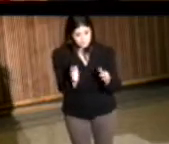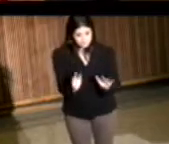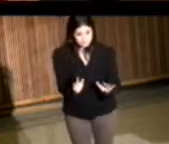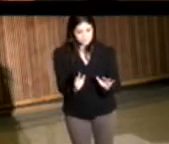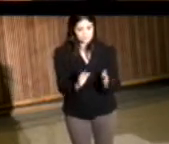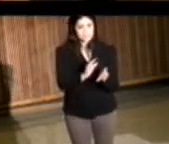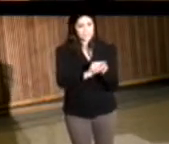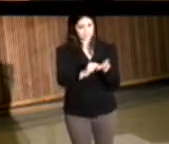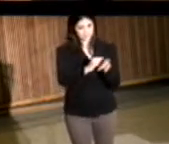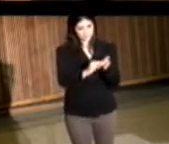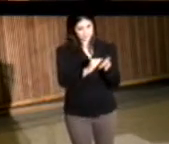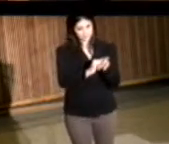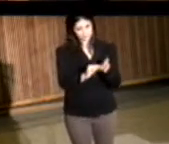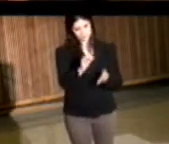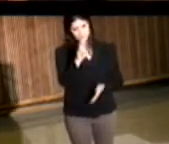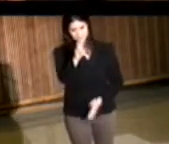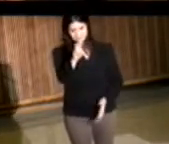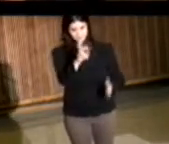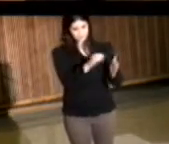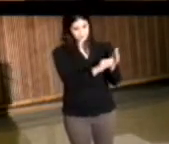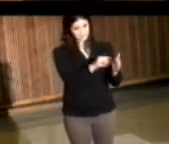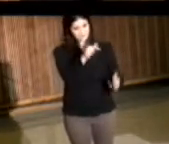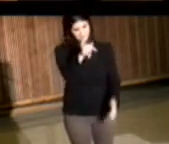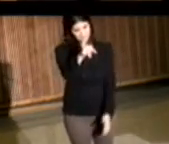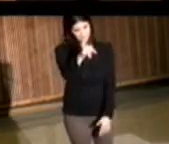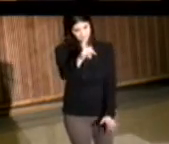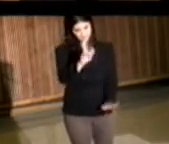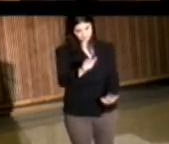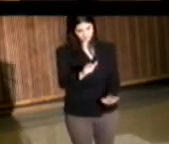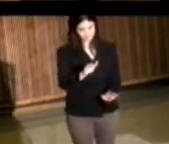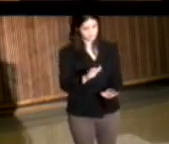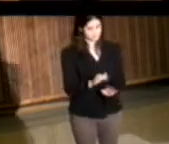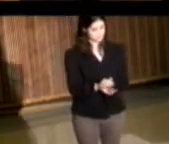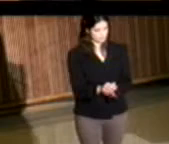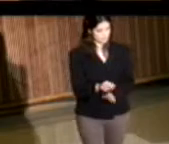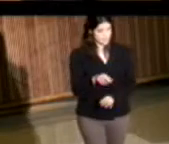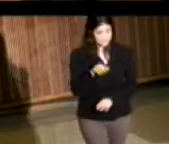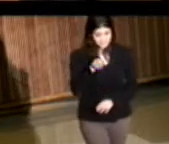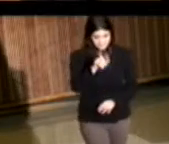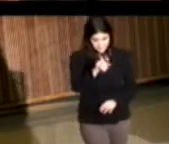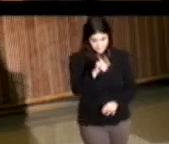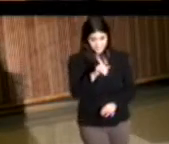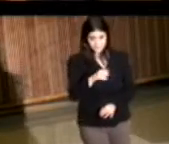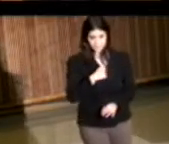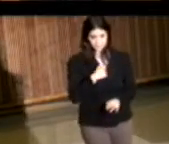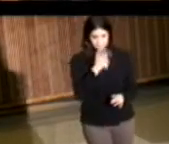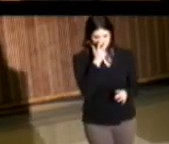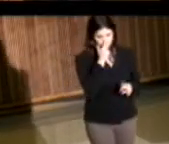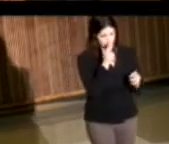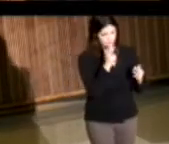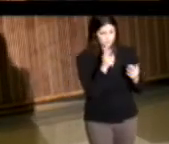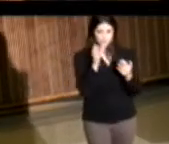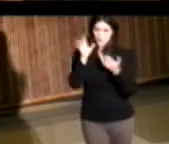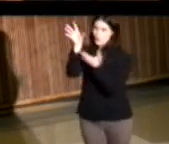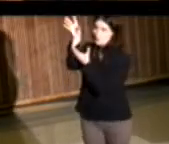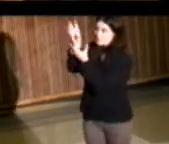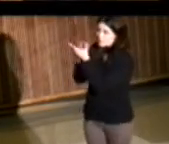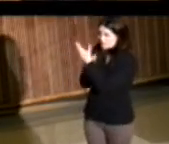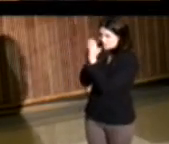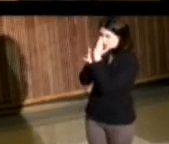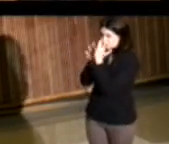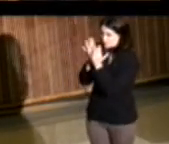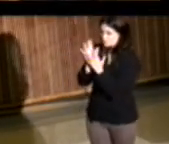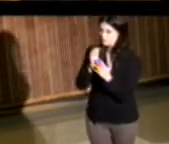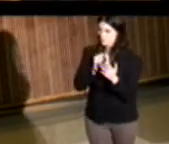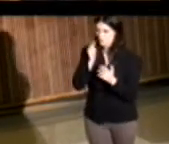está nos versículos de 5 a 7, ele diz que se eu não adotar esse critério do Senhor Jesus